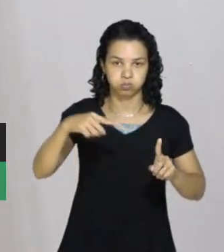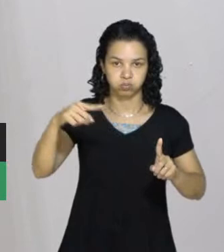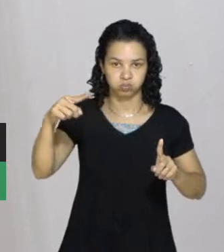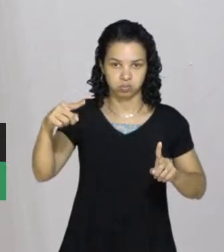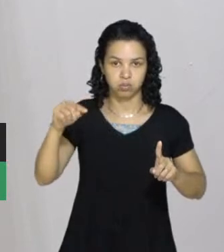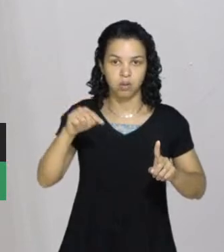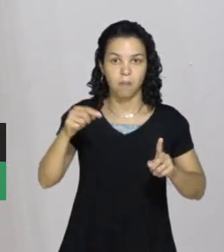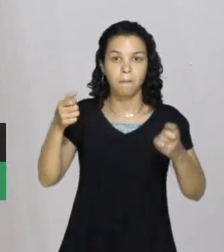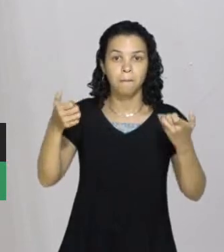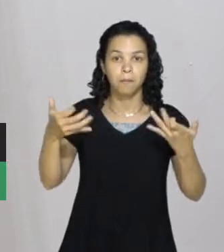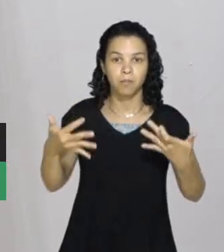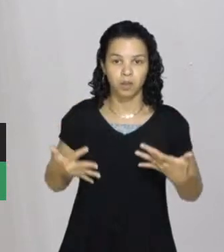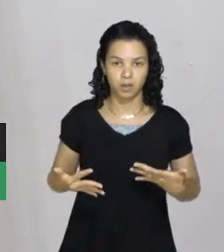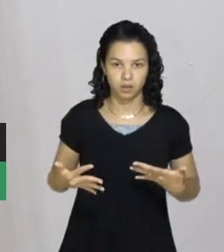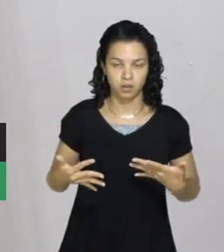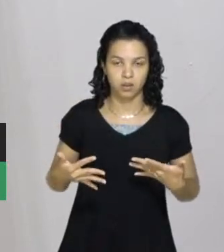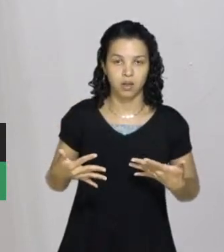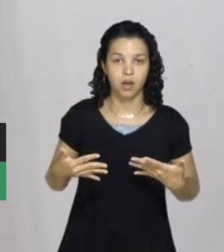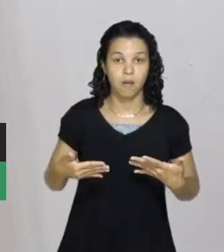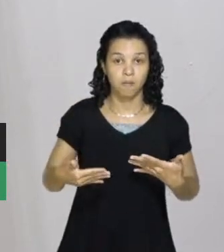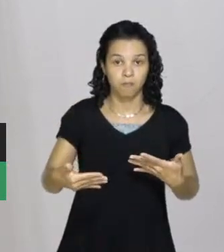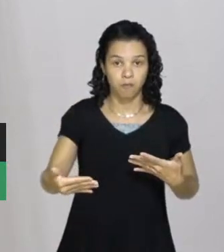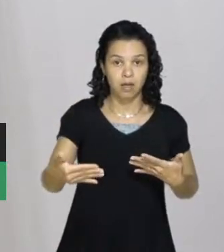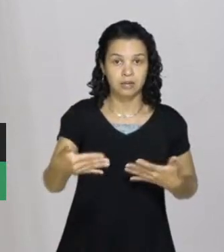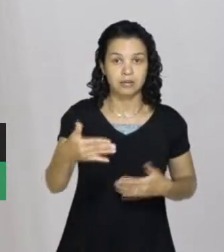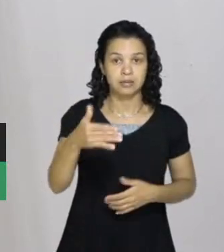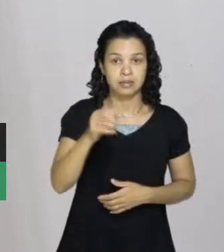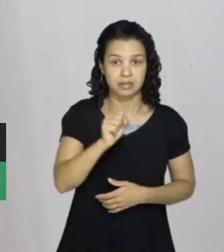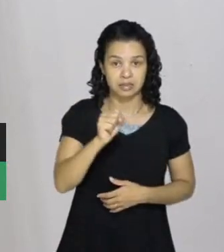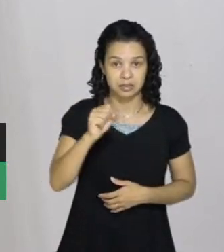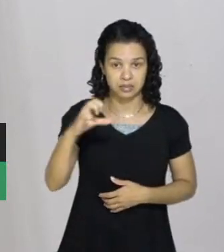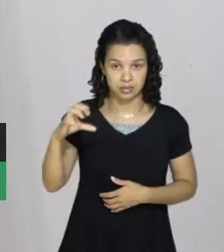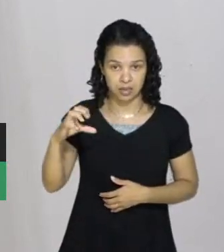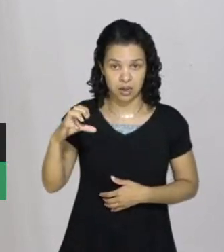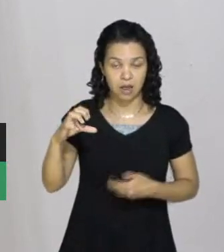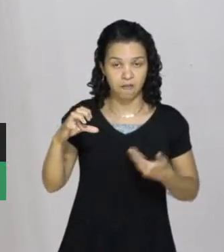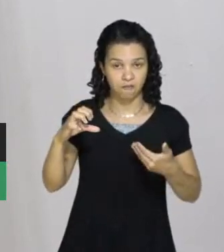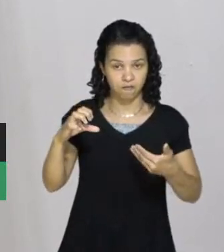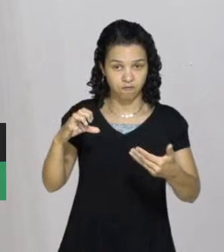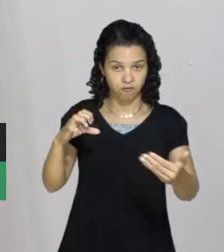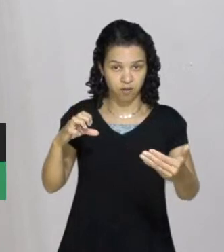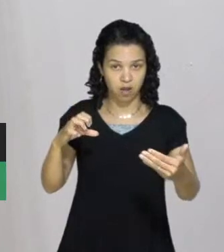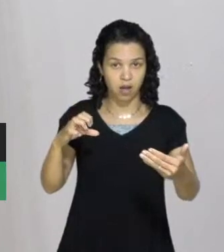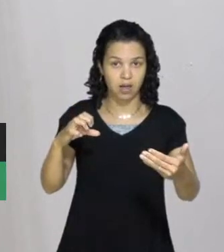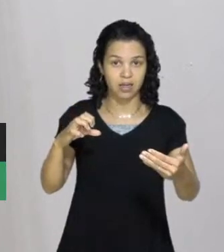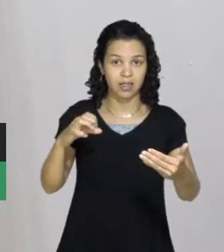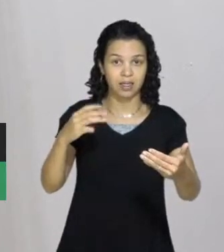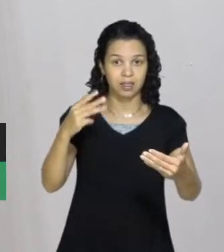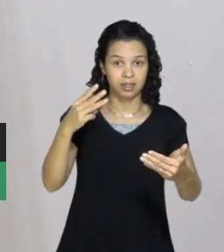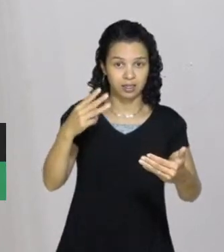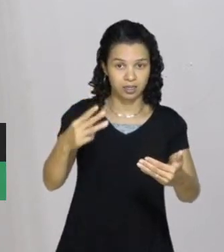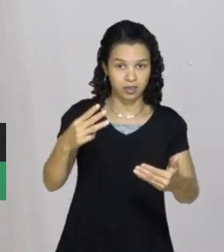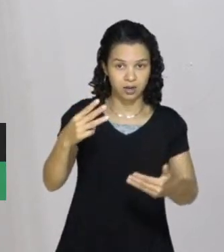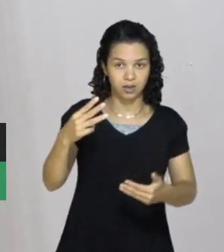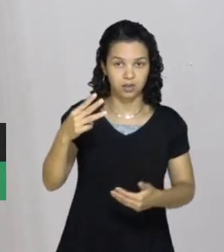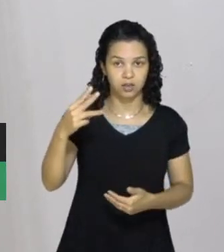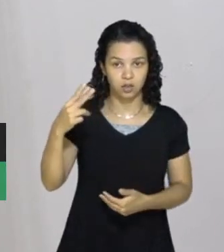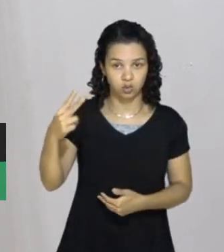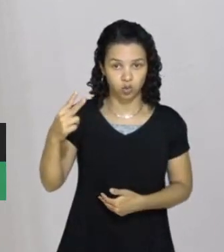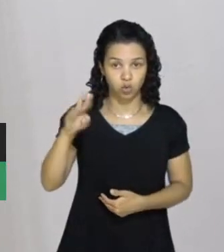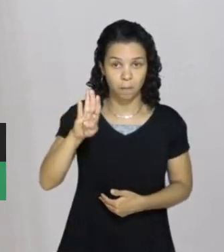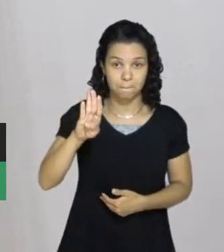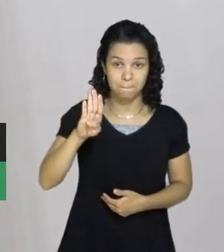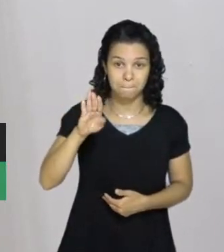prevê que Santa Catarina deixará de ganhar 32 bilhões